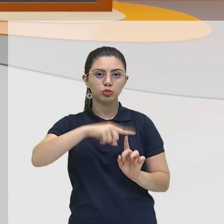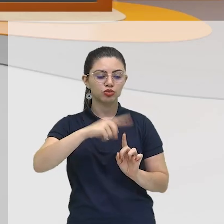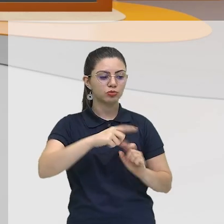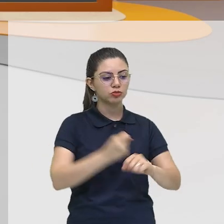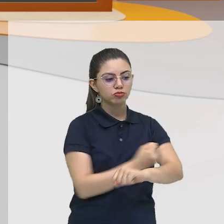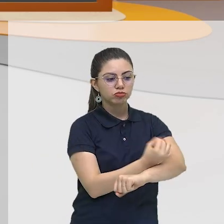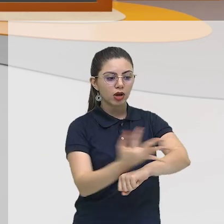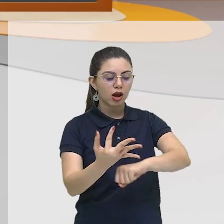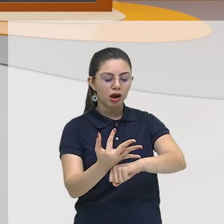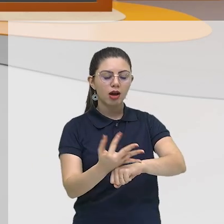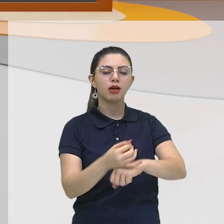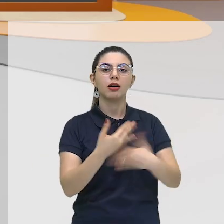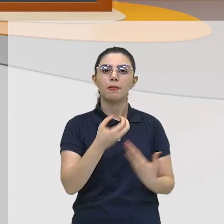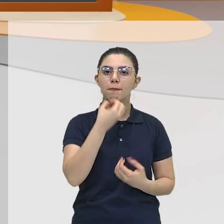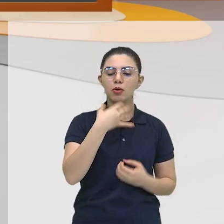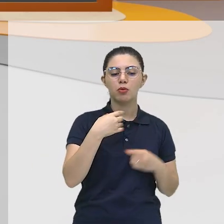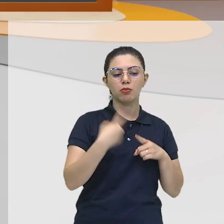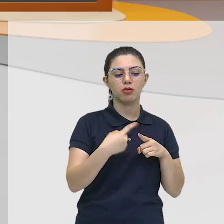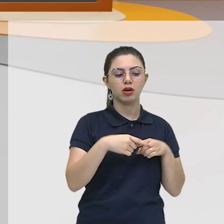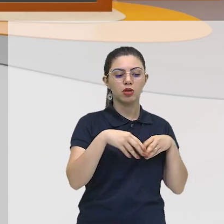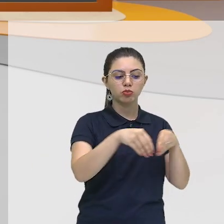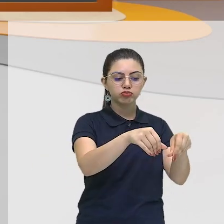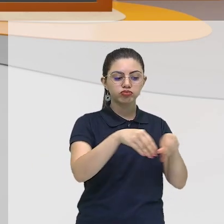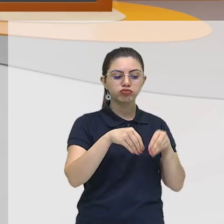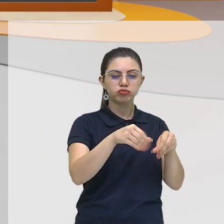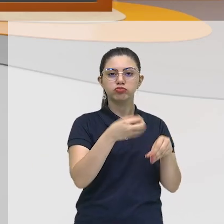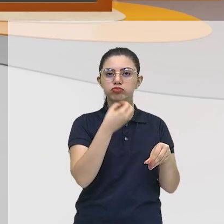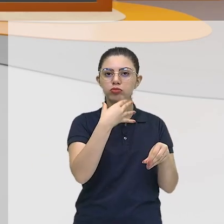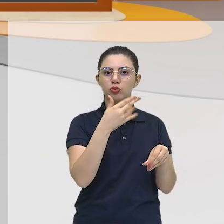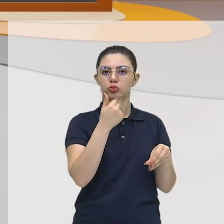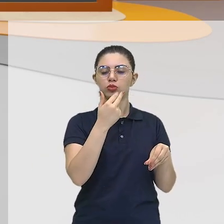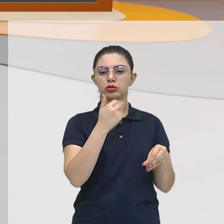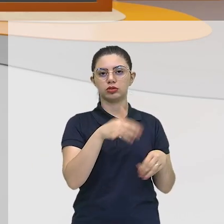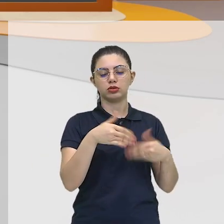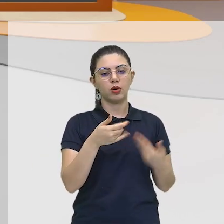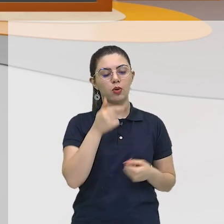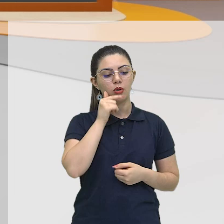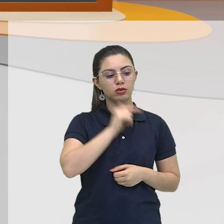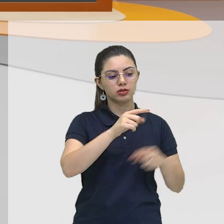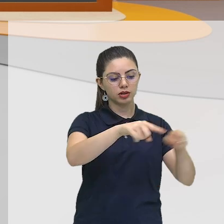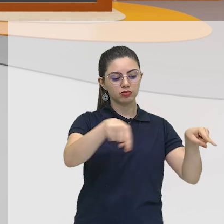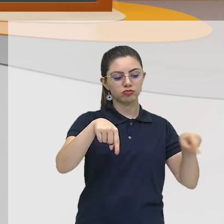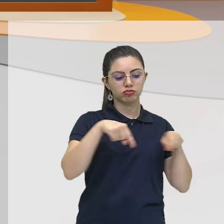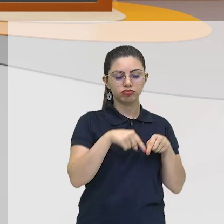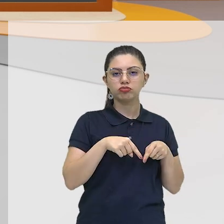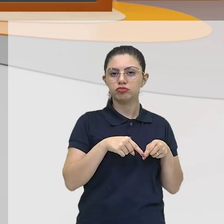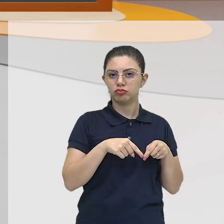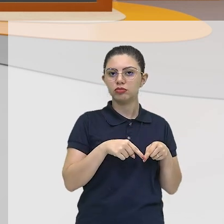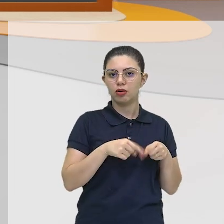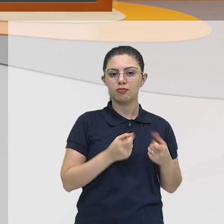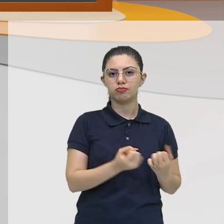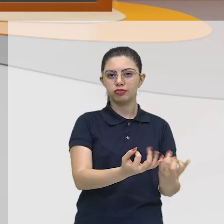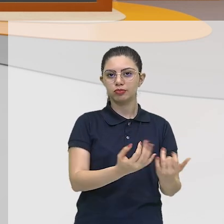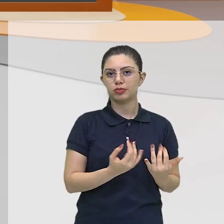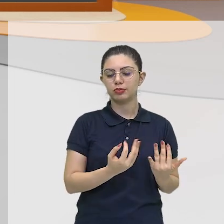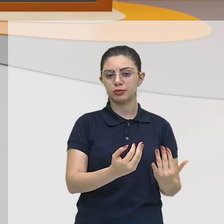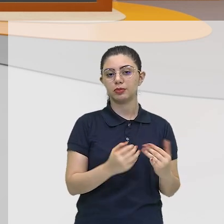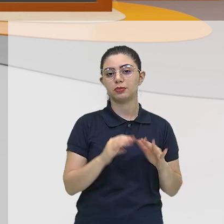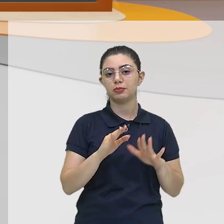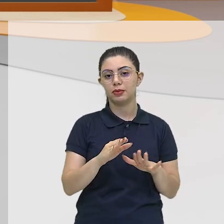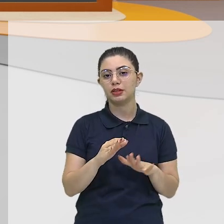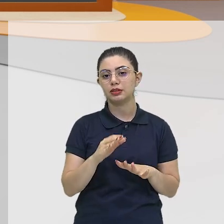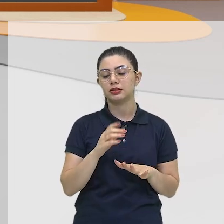vezes é a única alternativa, né, para que a produção agrícola ela seja mantida naquele local, tá? Agora,